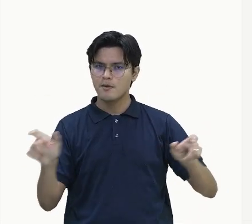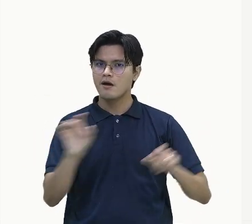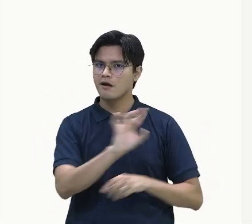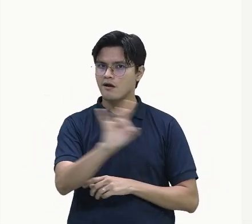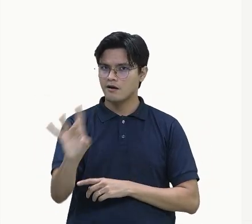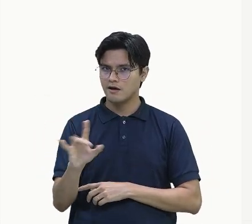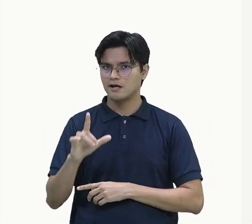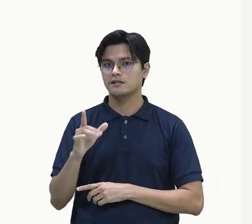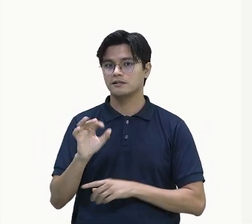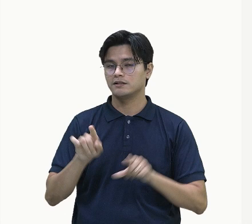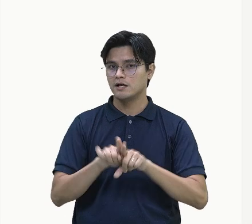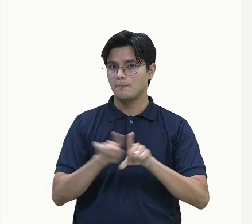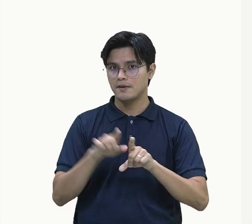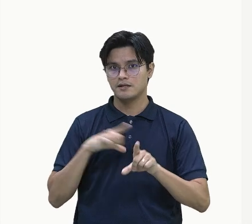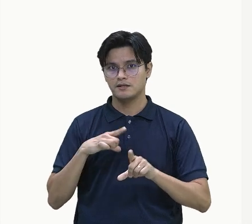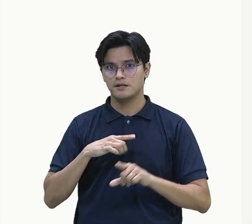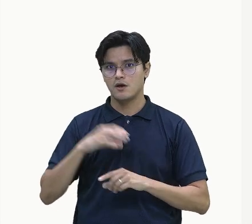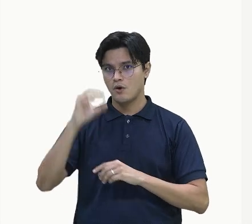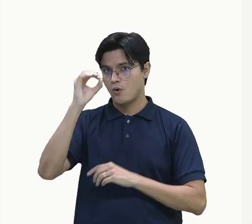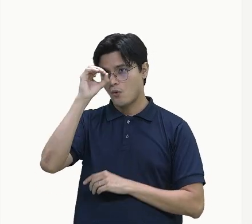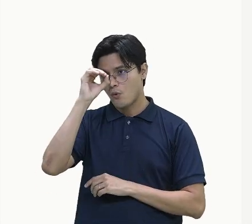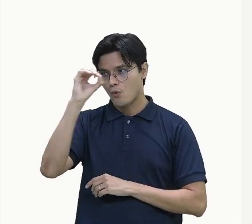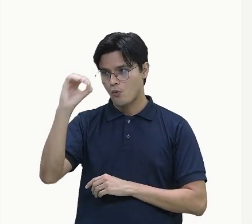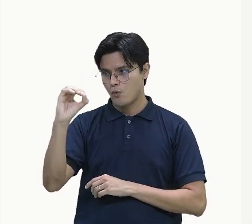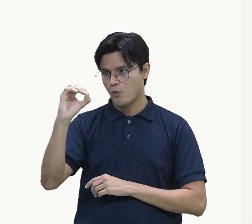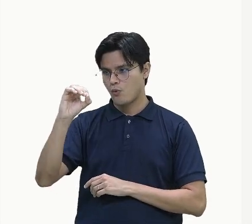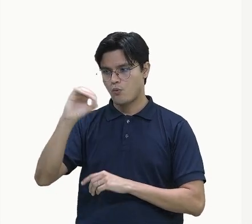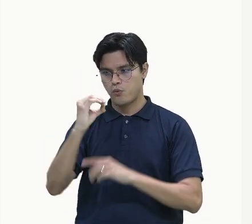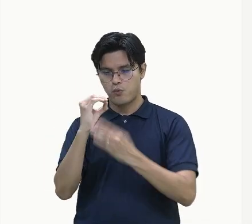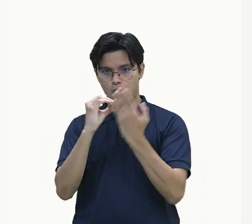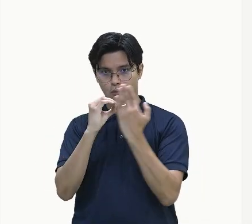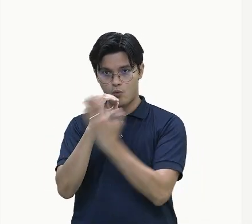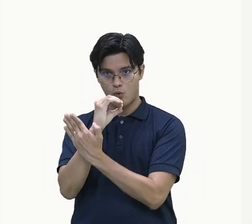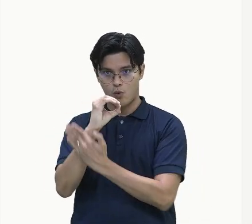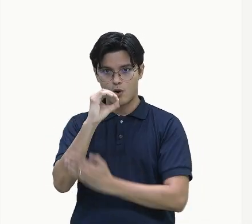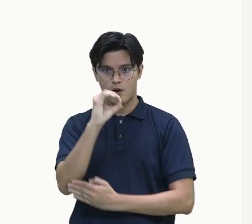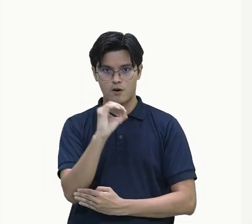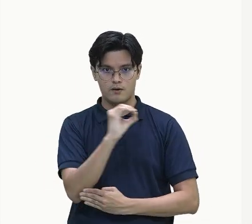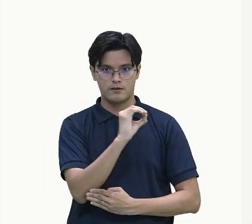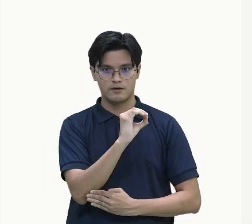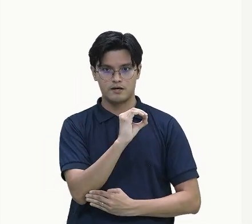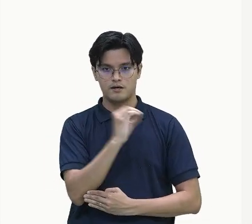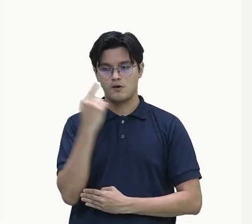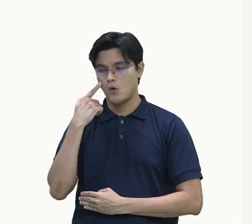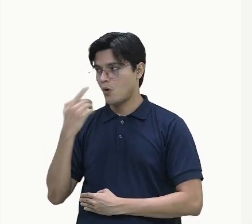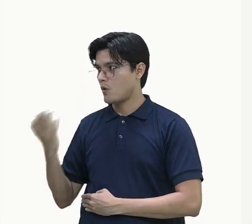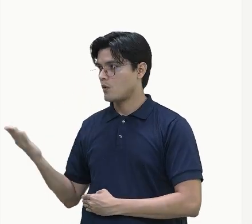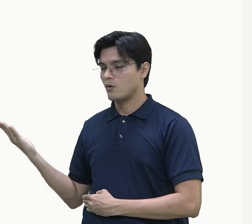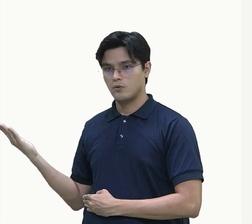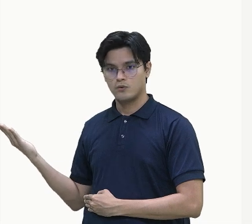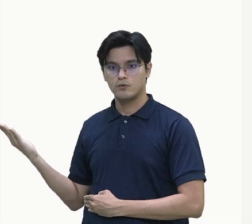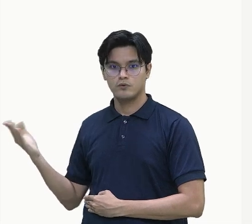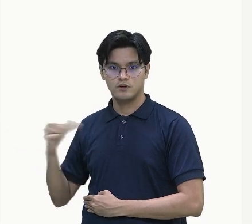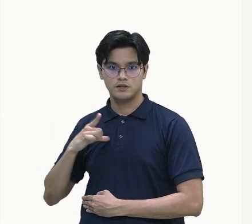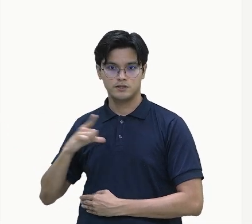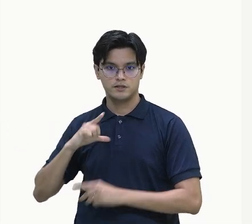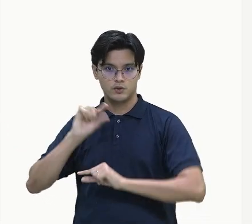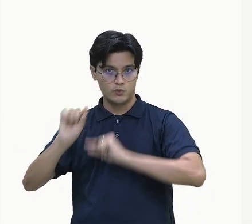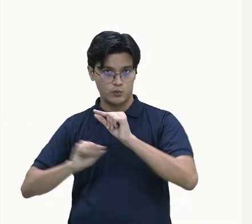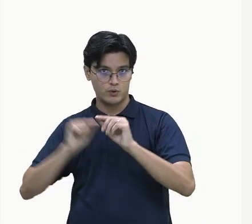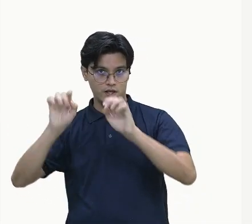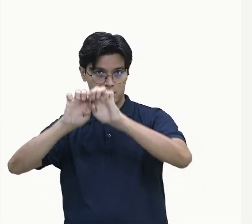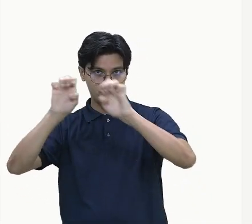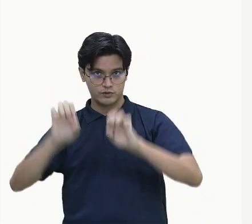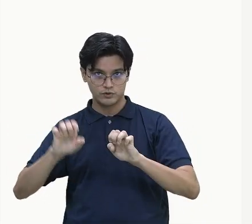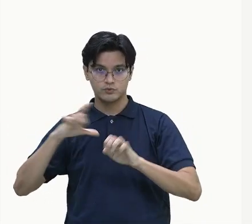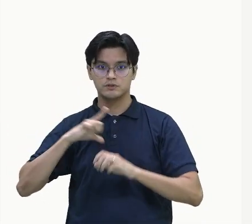corte transversal da parte interna da anatomia da visão. Aqui nós temos, resumidamente, para falar para vocês, a